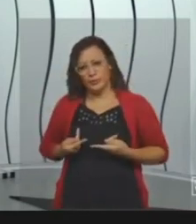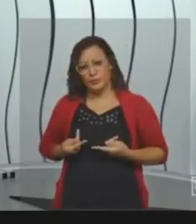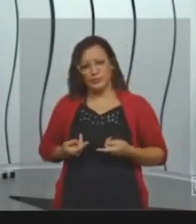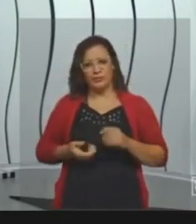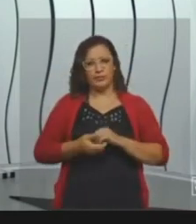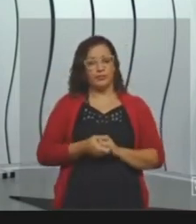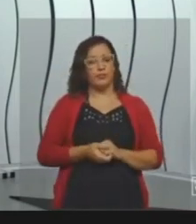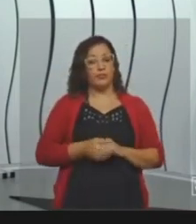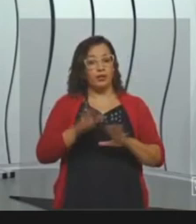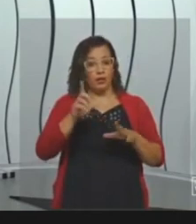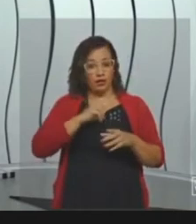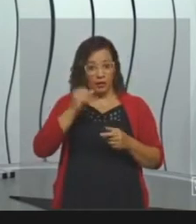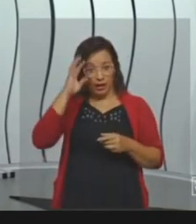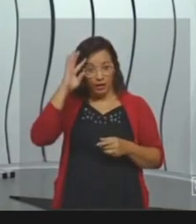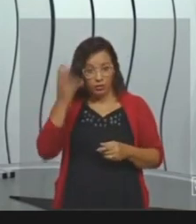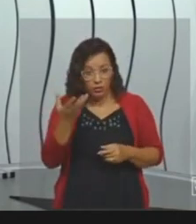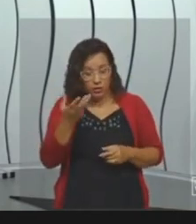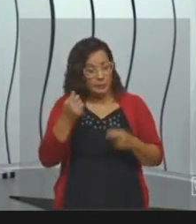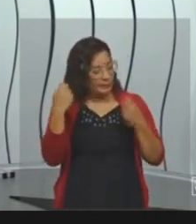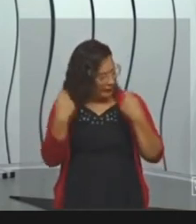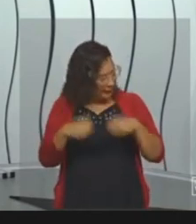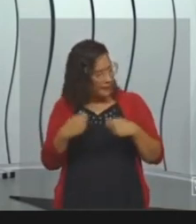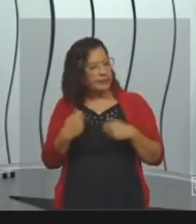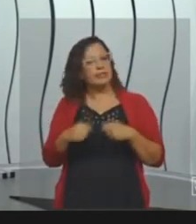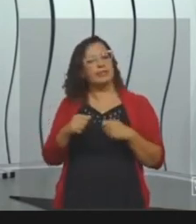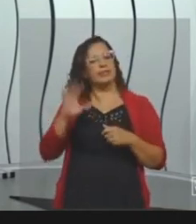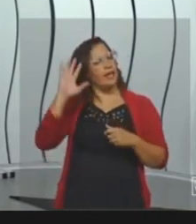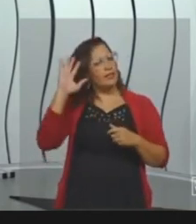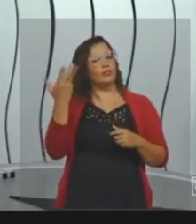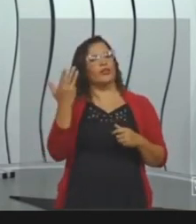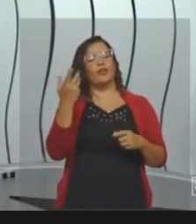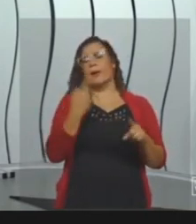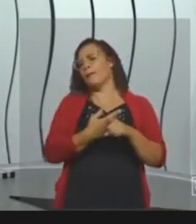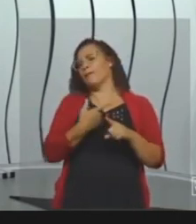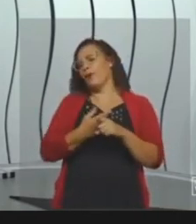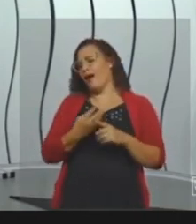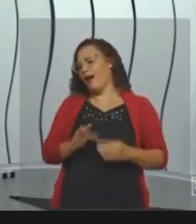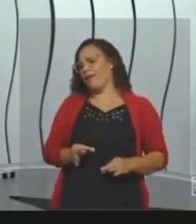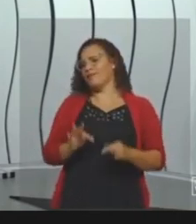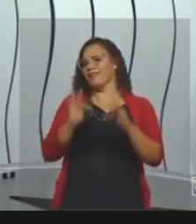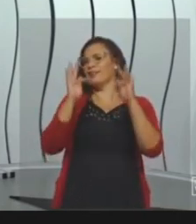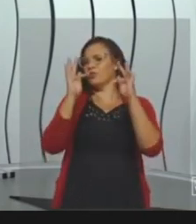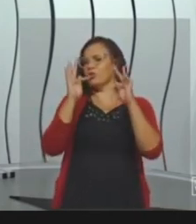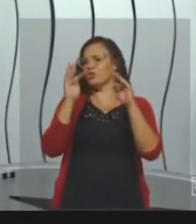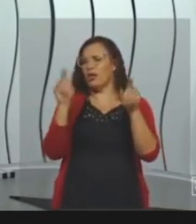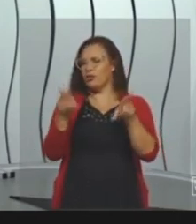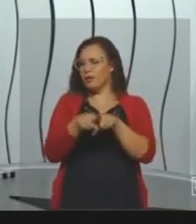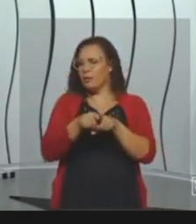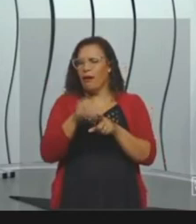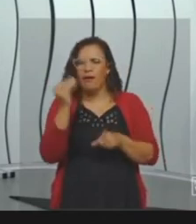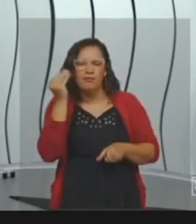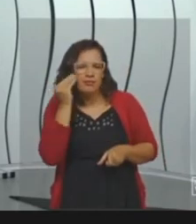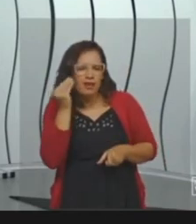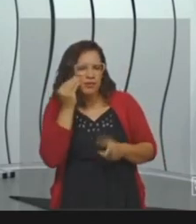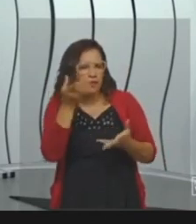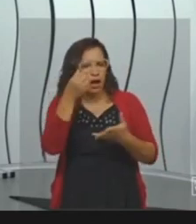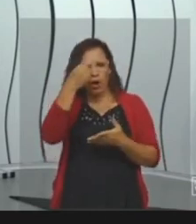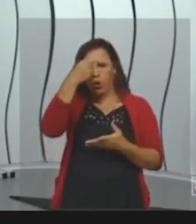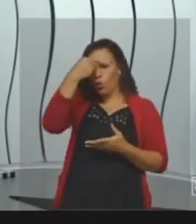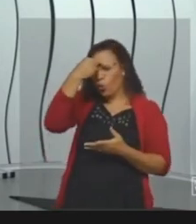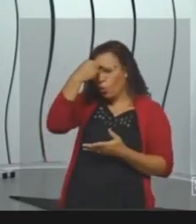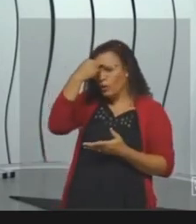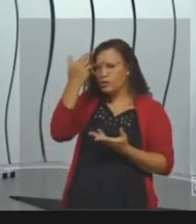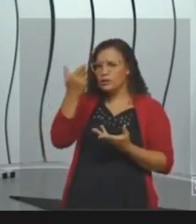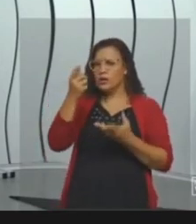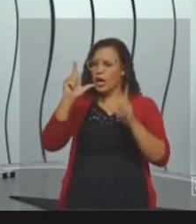Tem que ter solução também? Tem que ter solução. Por que não a tecnologia ela pode caminhar com alguma consciência de forma a diminuir